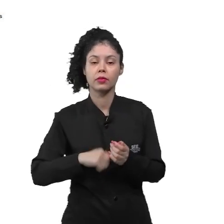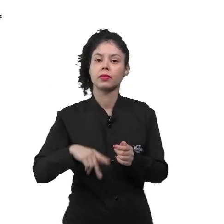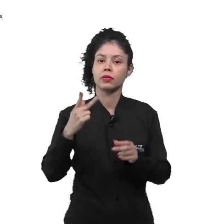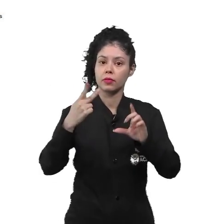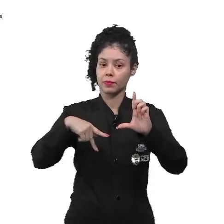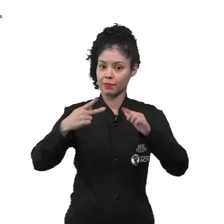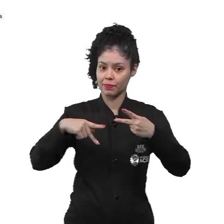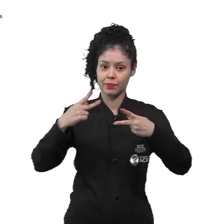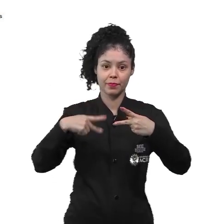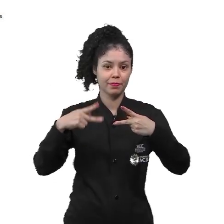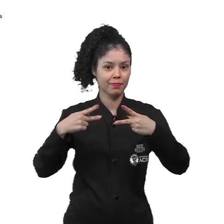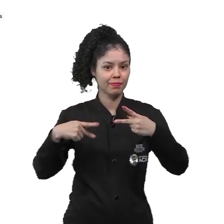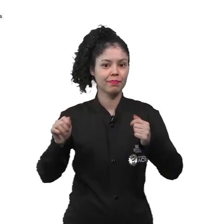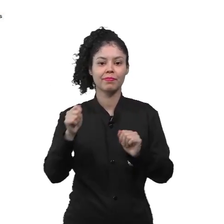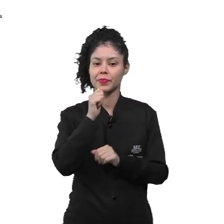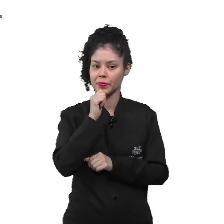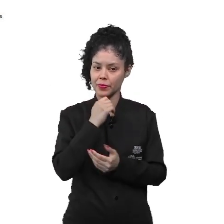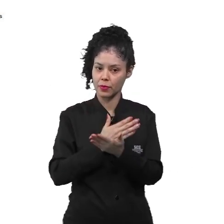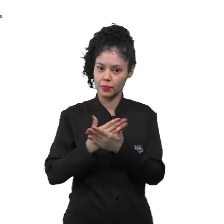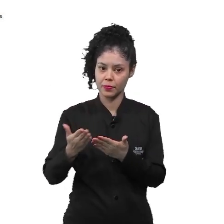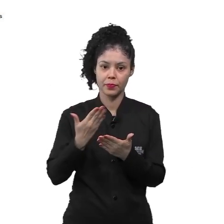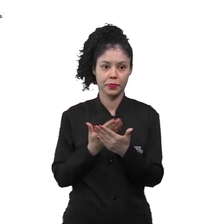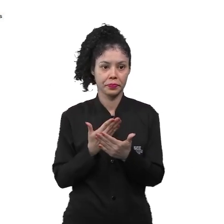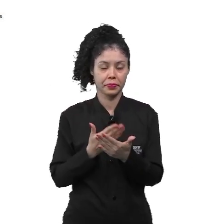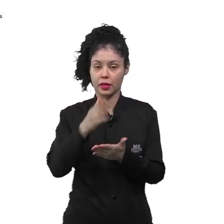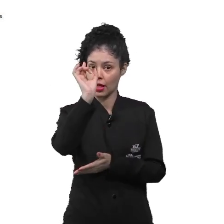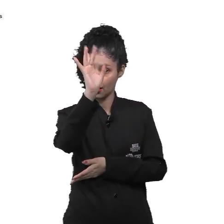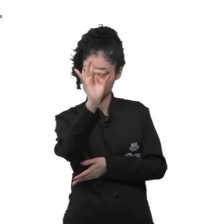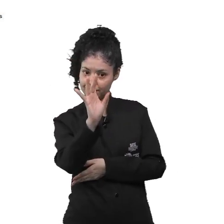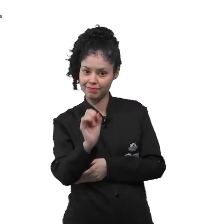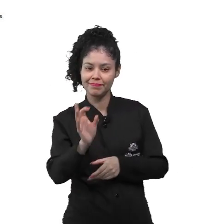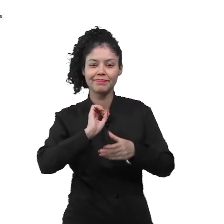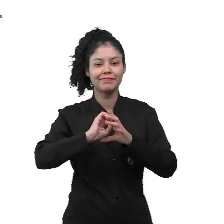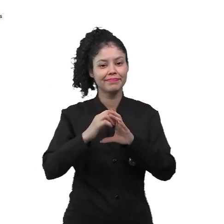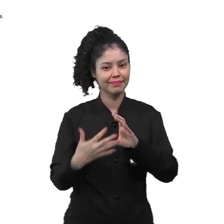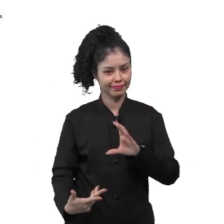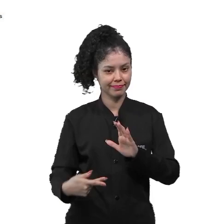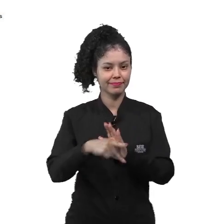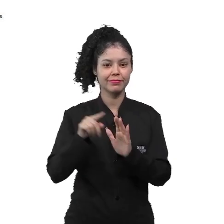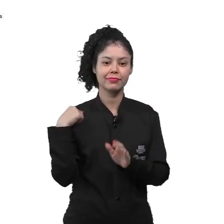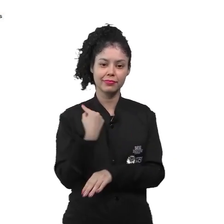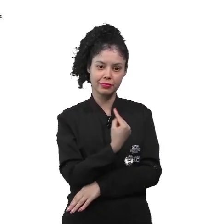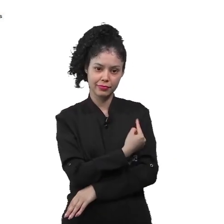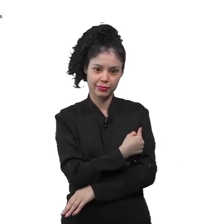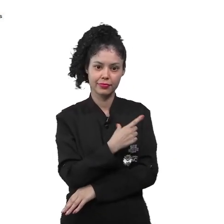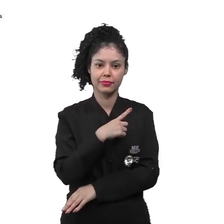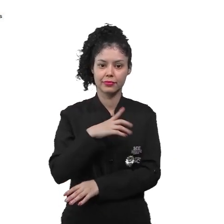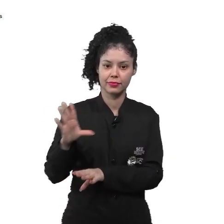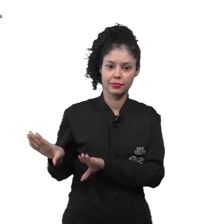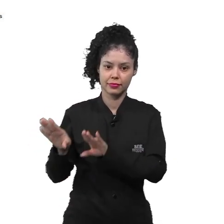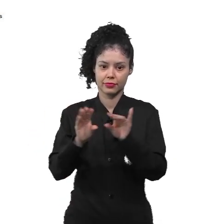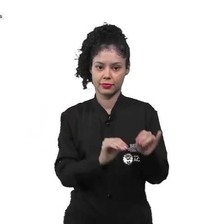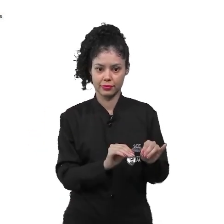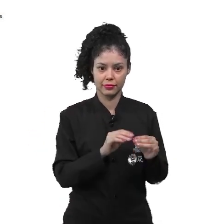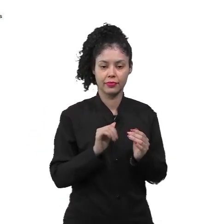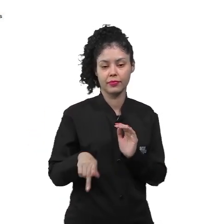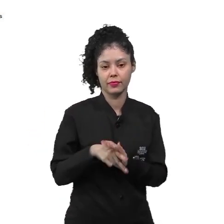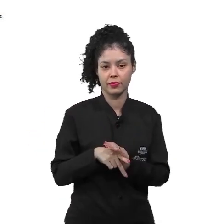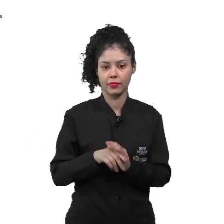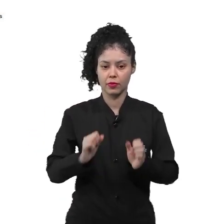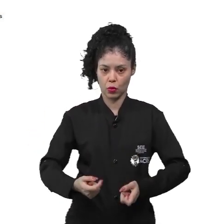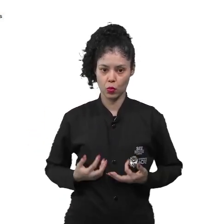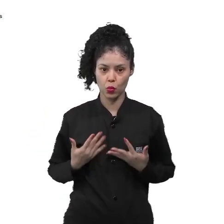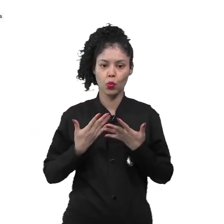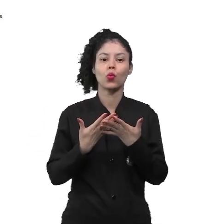né? Então, como a gente falou ali no começo da aula, cada característica que a gente carrega, ela é